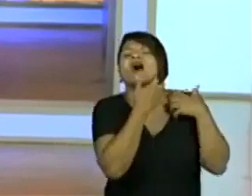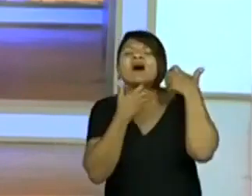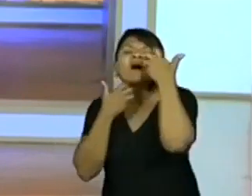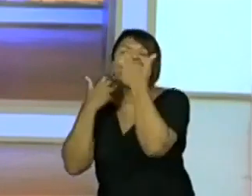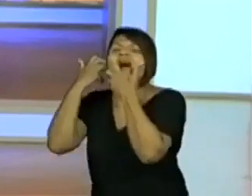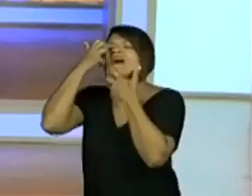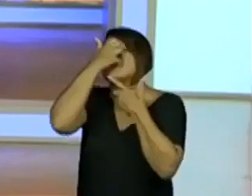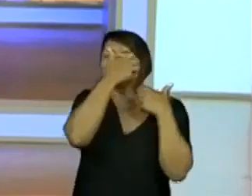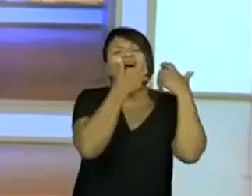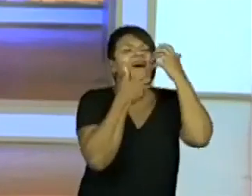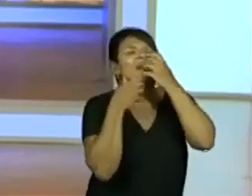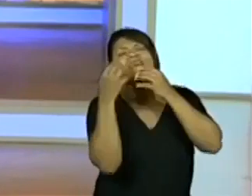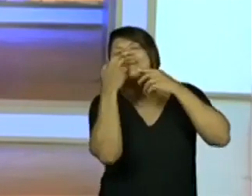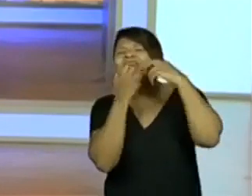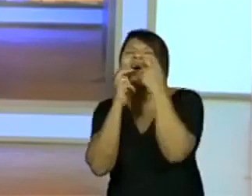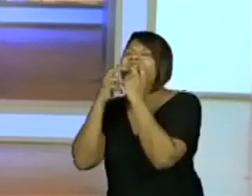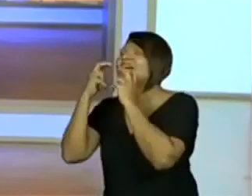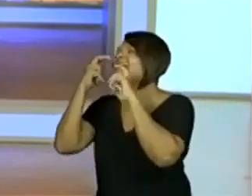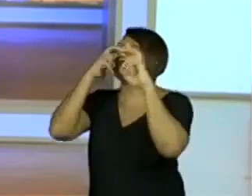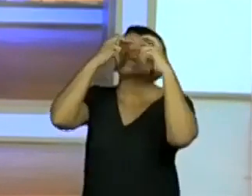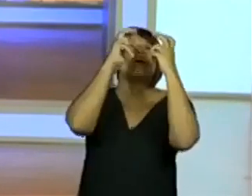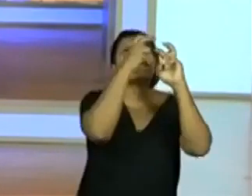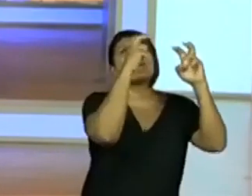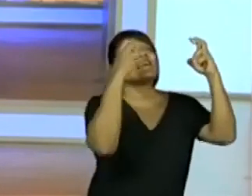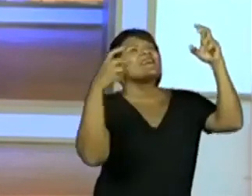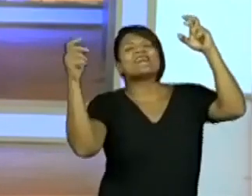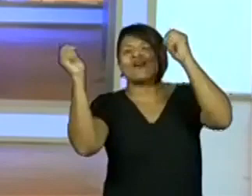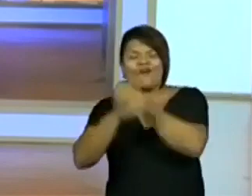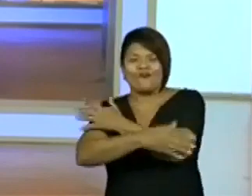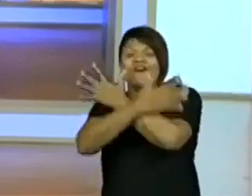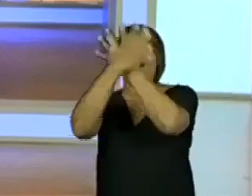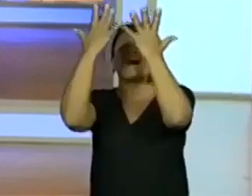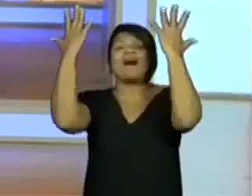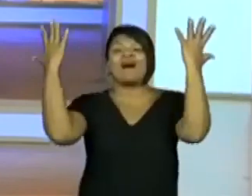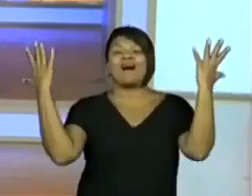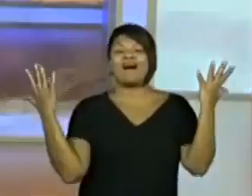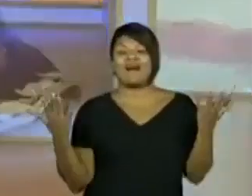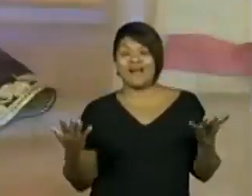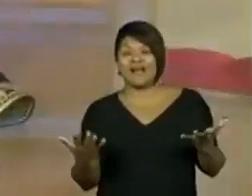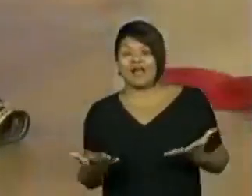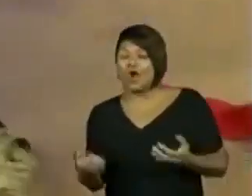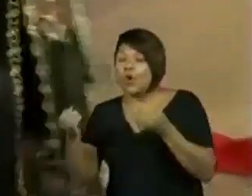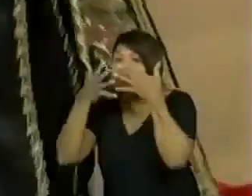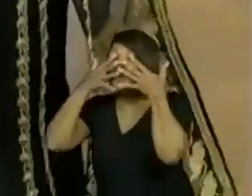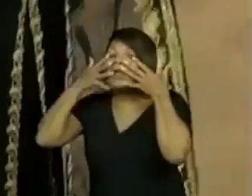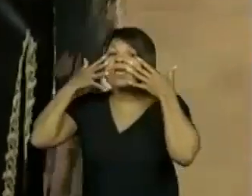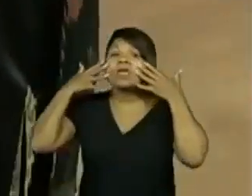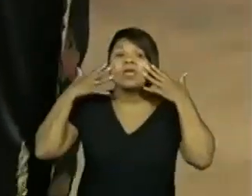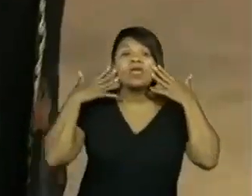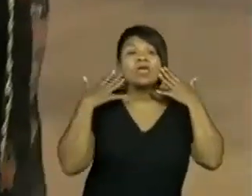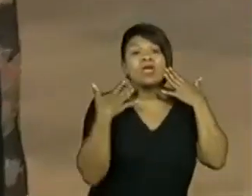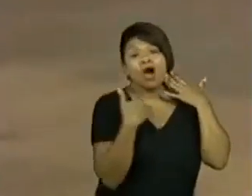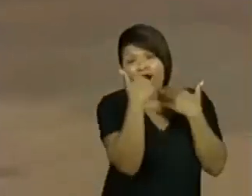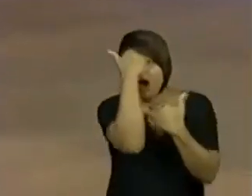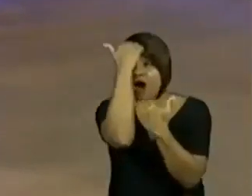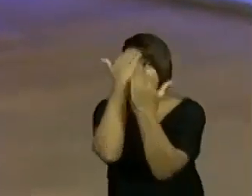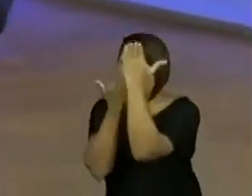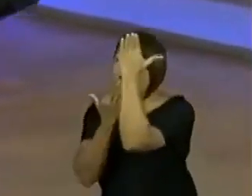oi, oi, oi, oi, oi, oá.